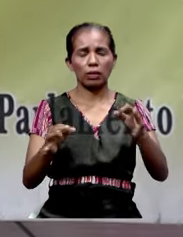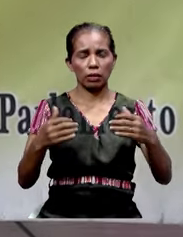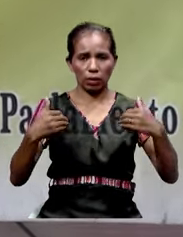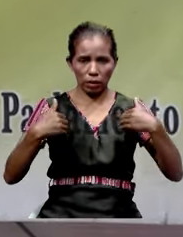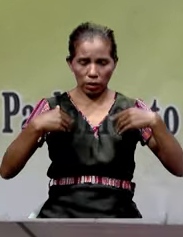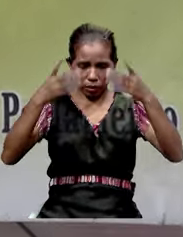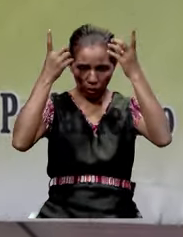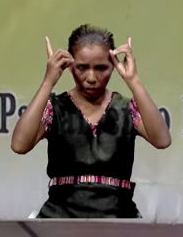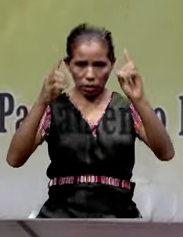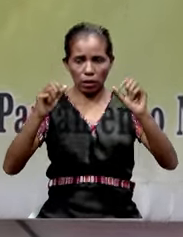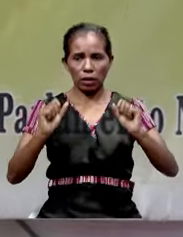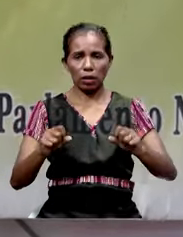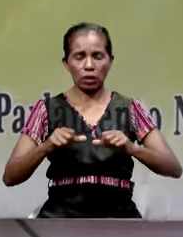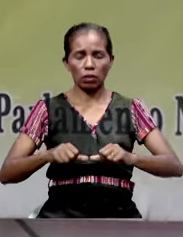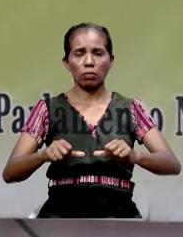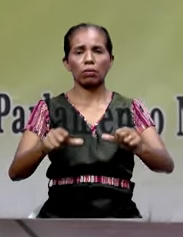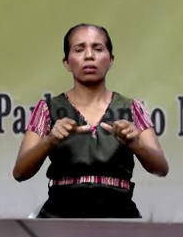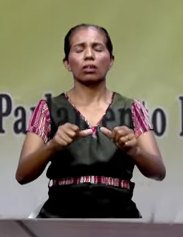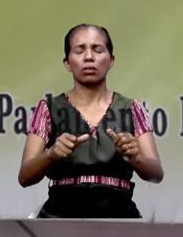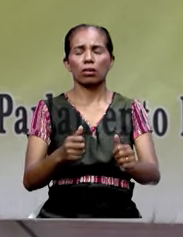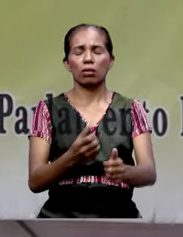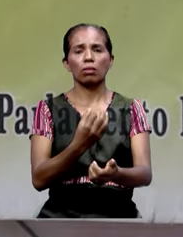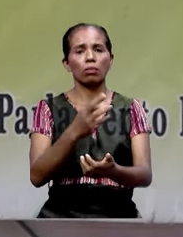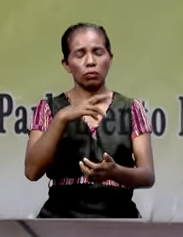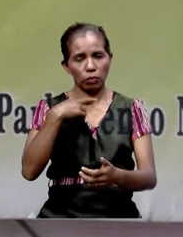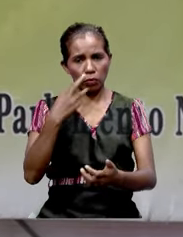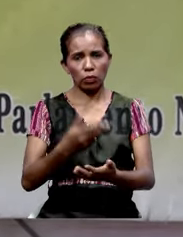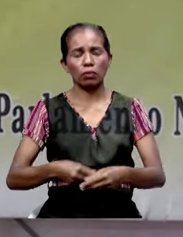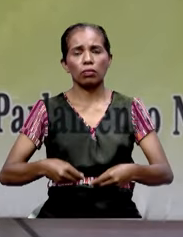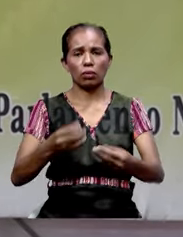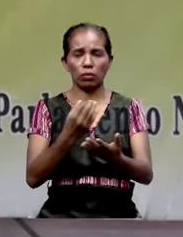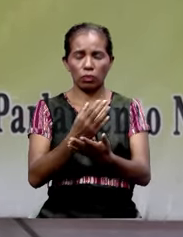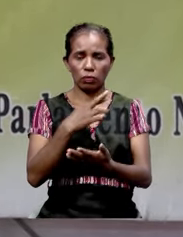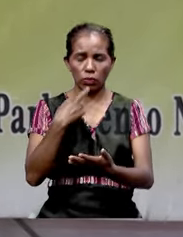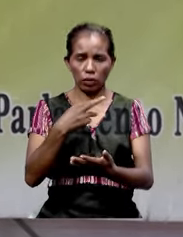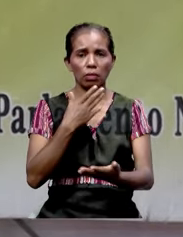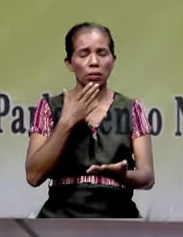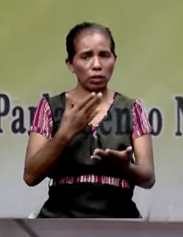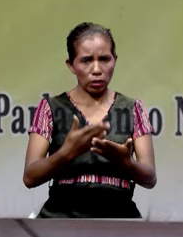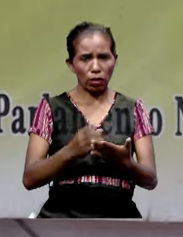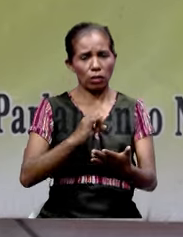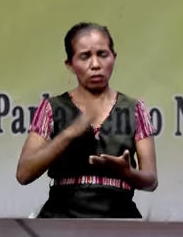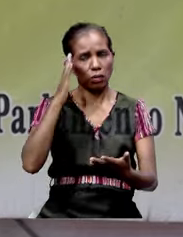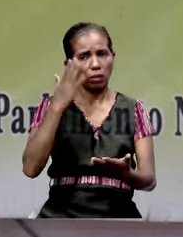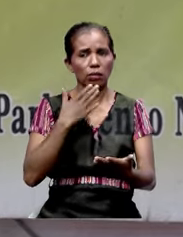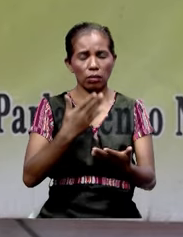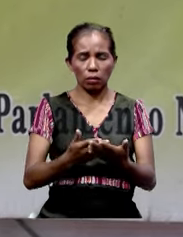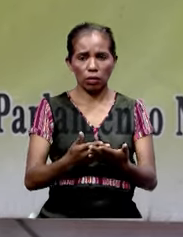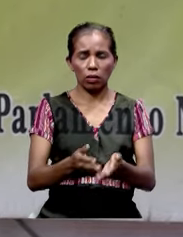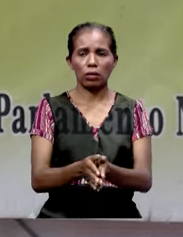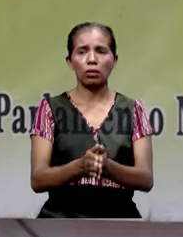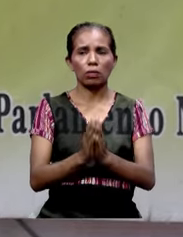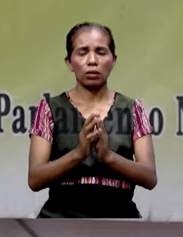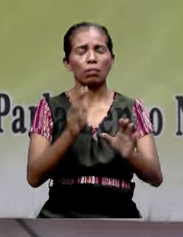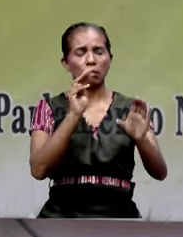Ancata tem que continuar o subsídio para a FOS, não é boa nem dia, atuar também exigências de